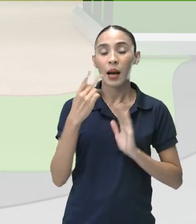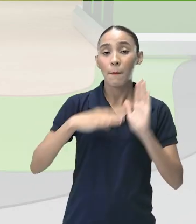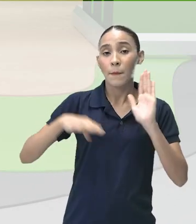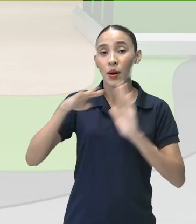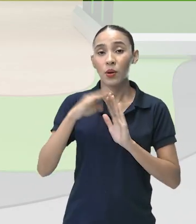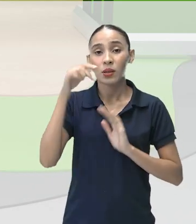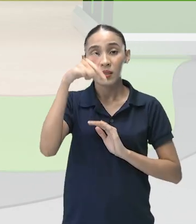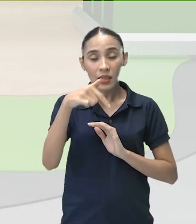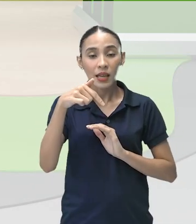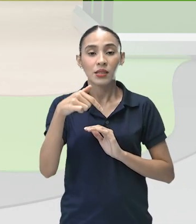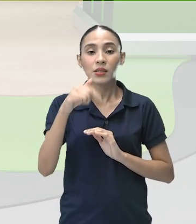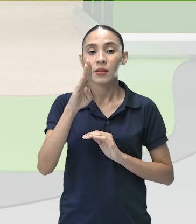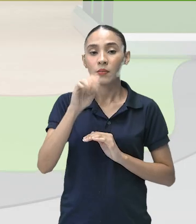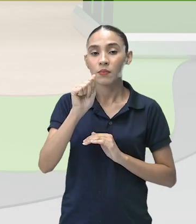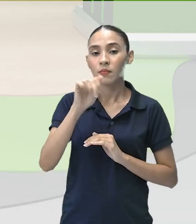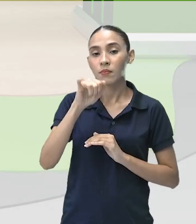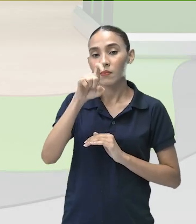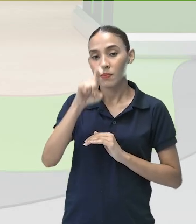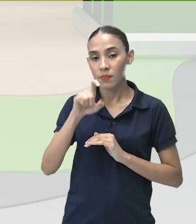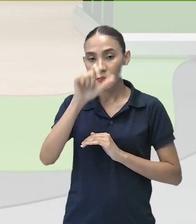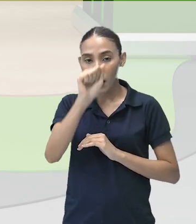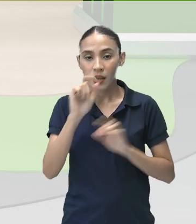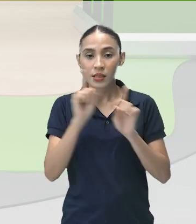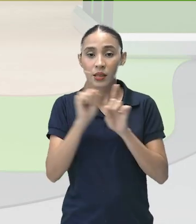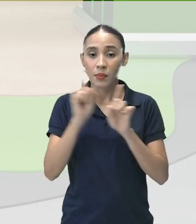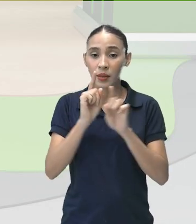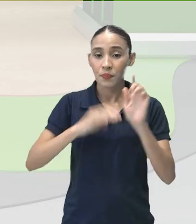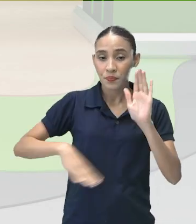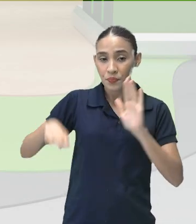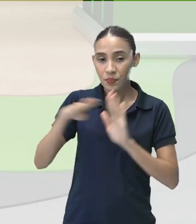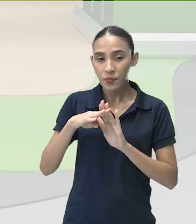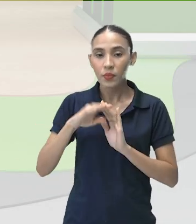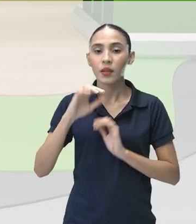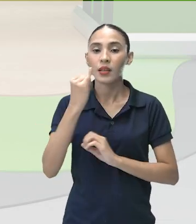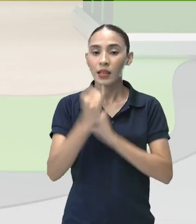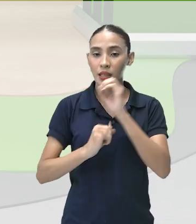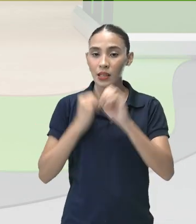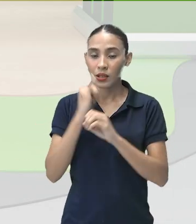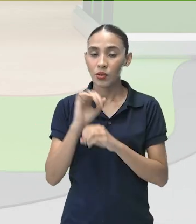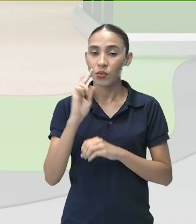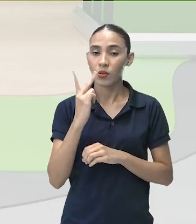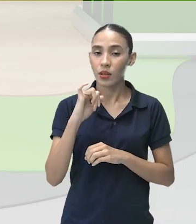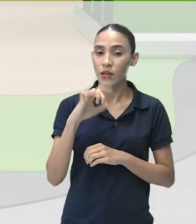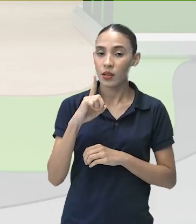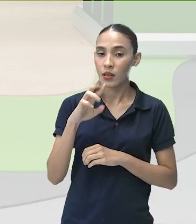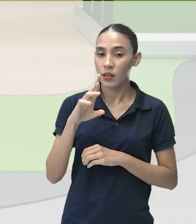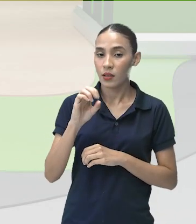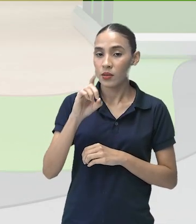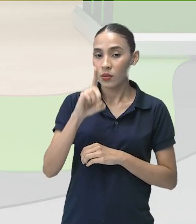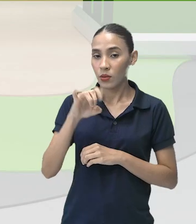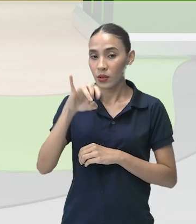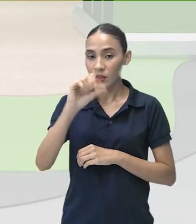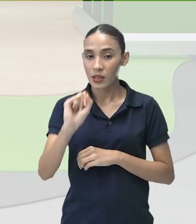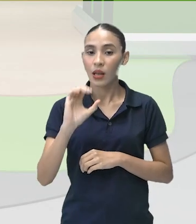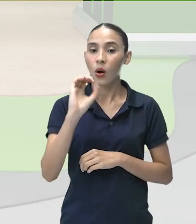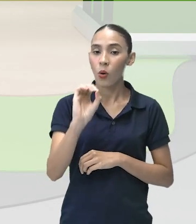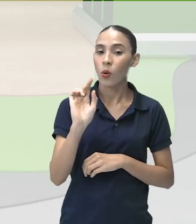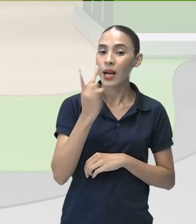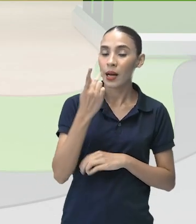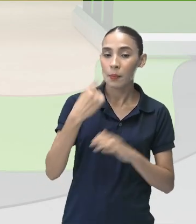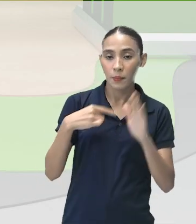7, indicando uma baixa concentração de íons H+, e alta concentração dos íons hidroxila, que são